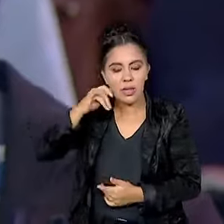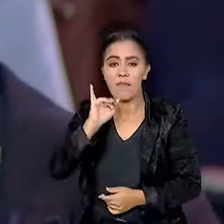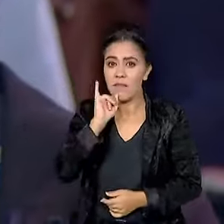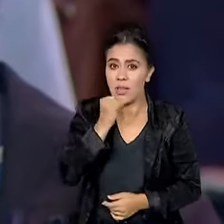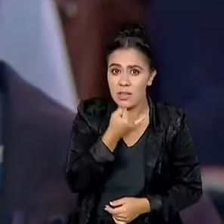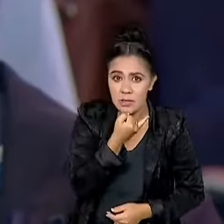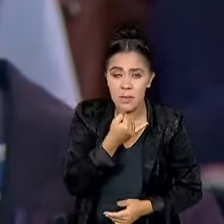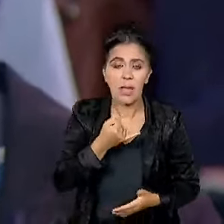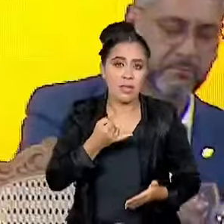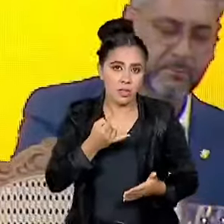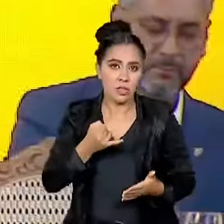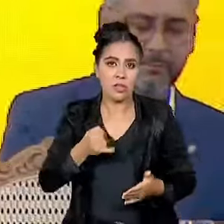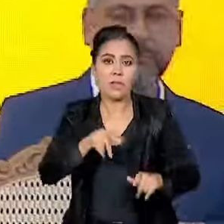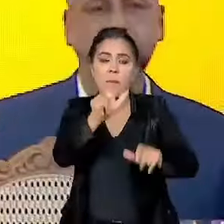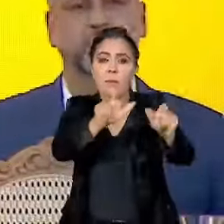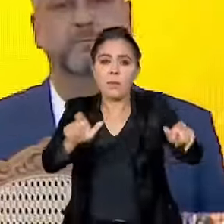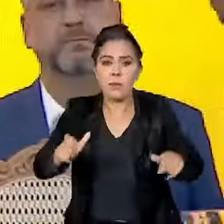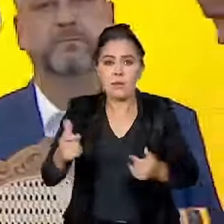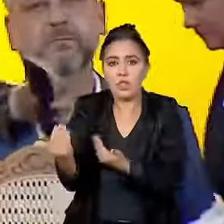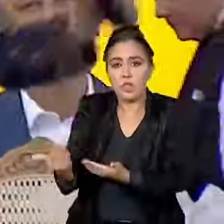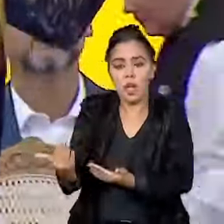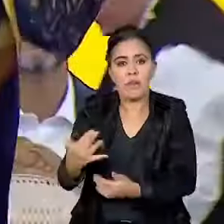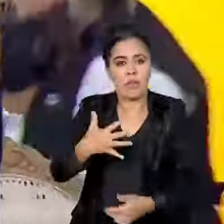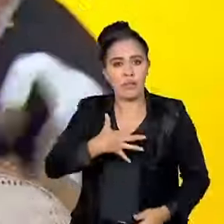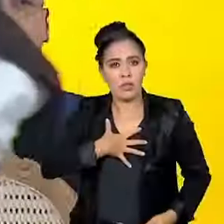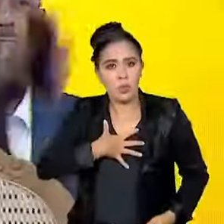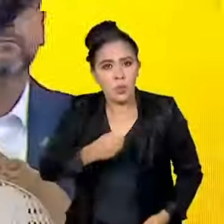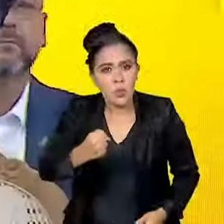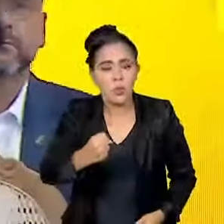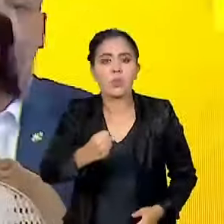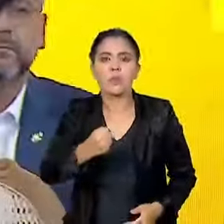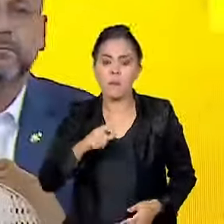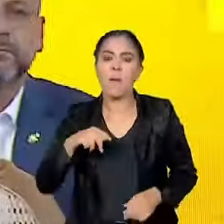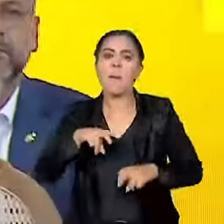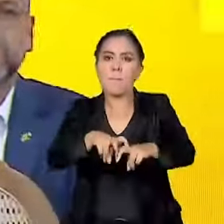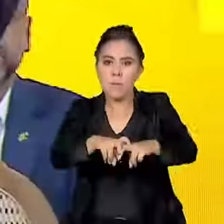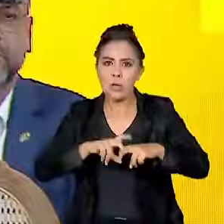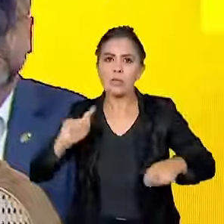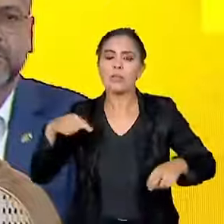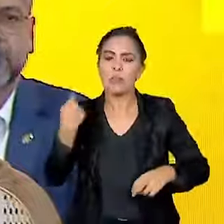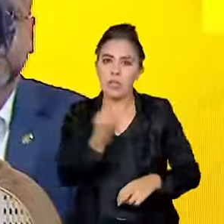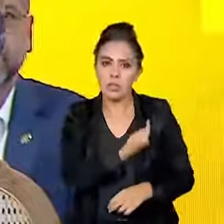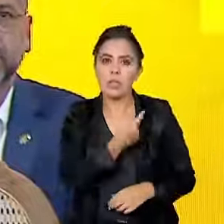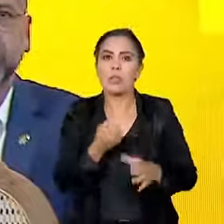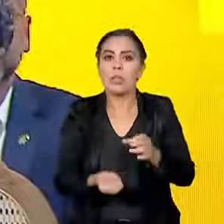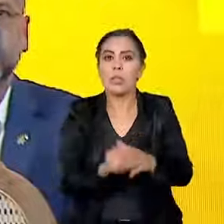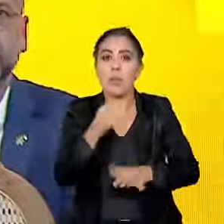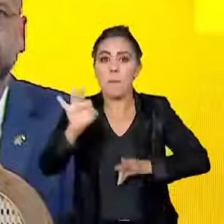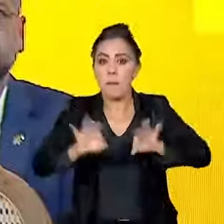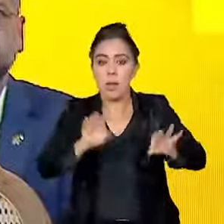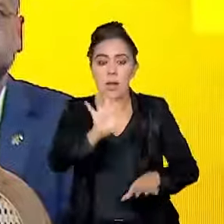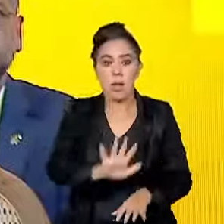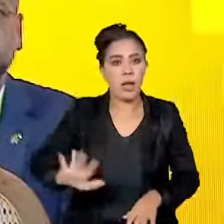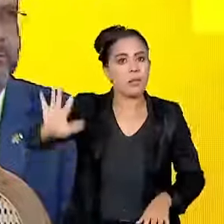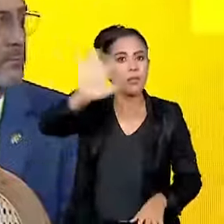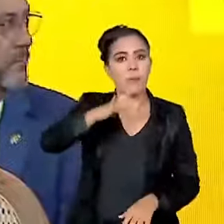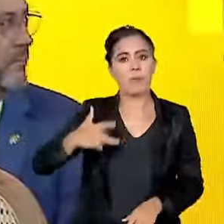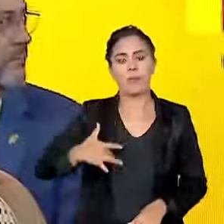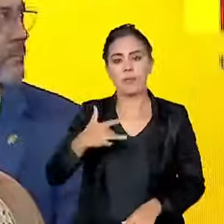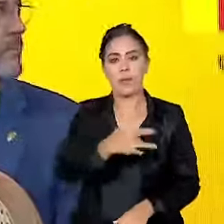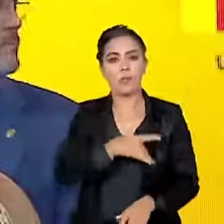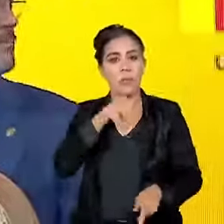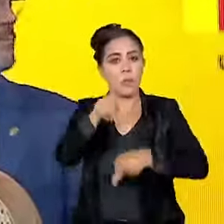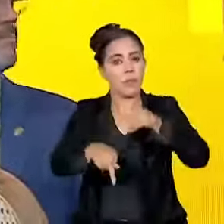infelizmente, que os nossos jovens têm se suicidado e é por isso que a gente levanta com um plano nacional para a saúde da população negra,